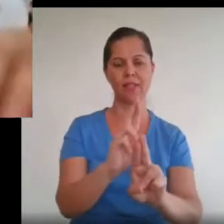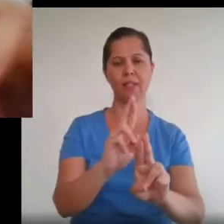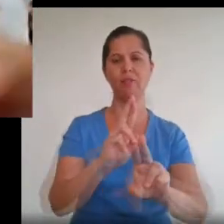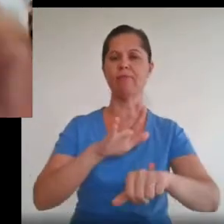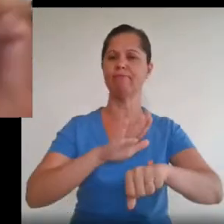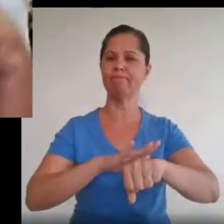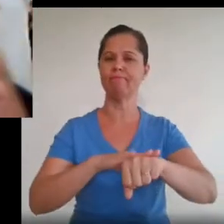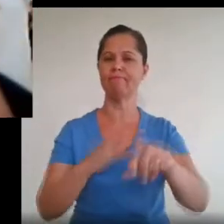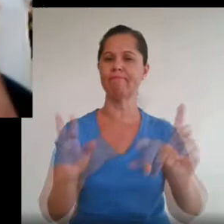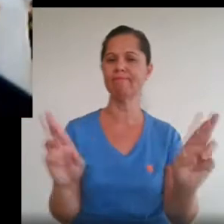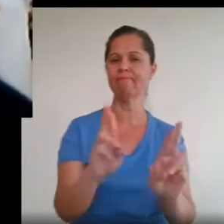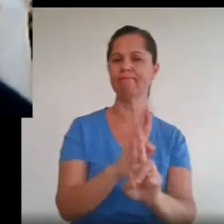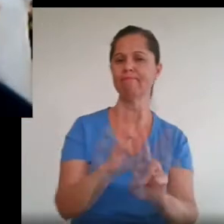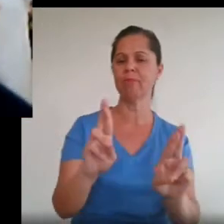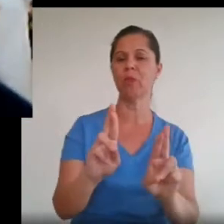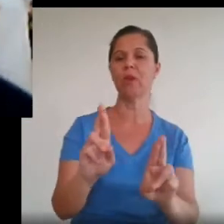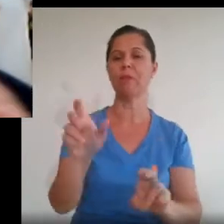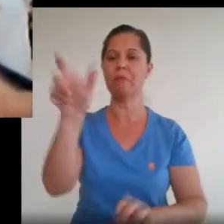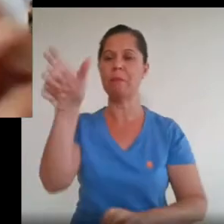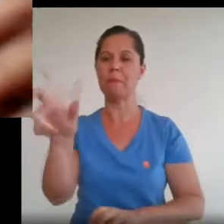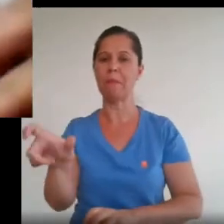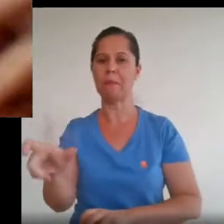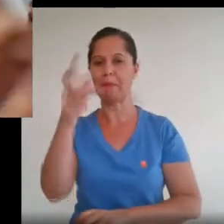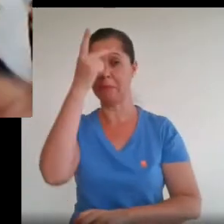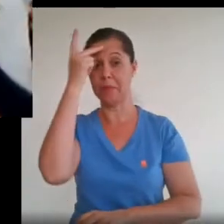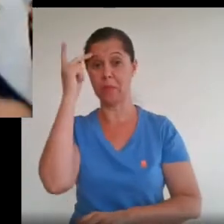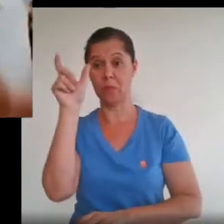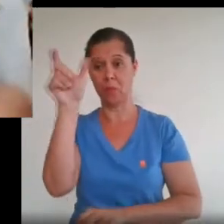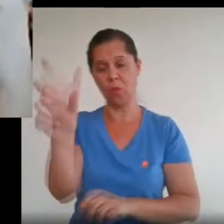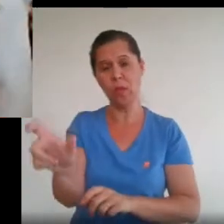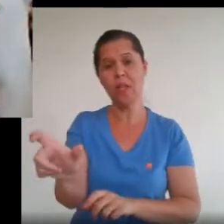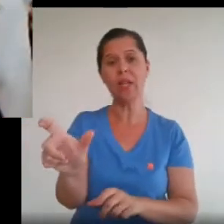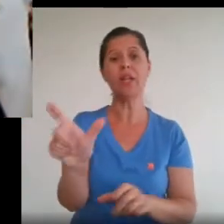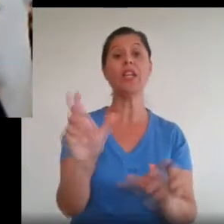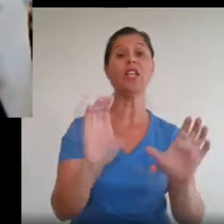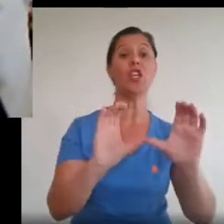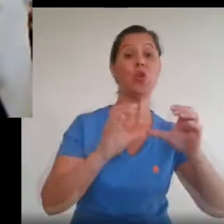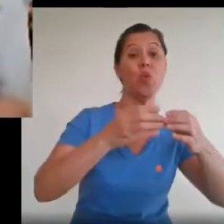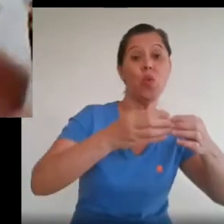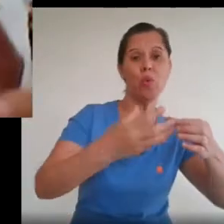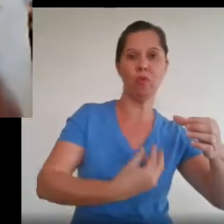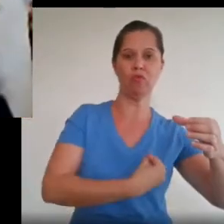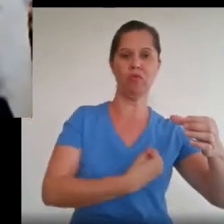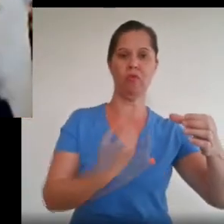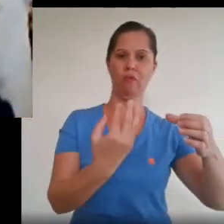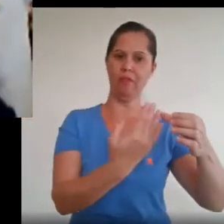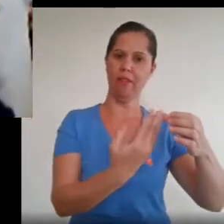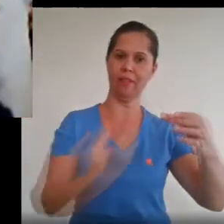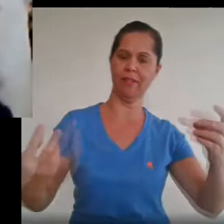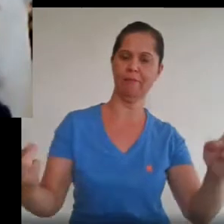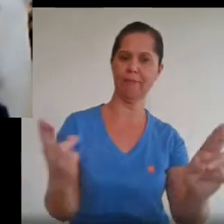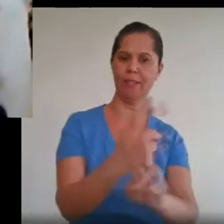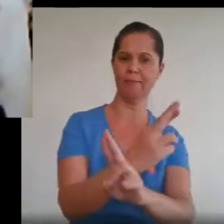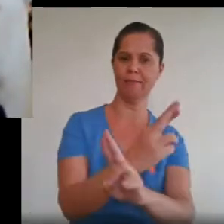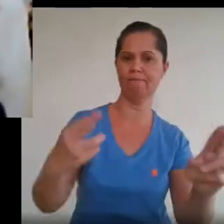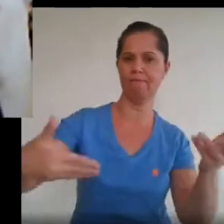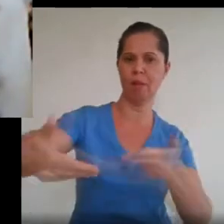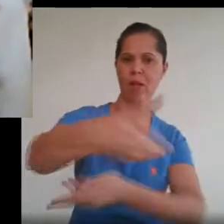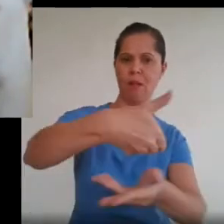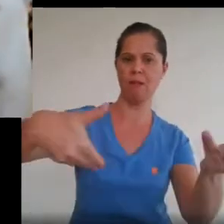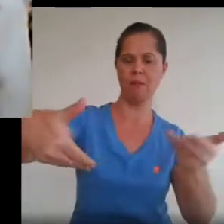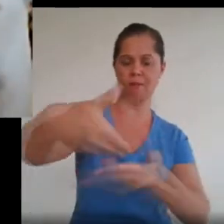interação entre pessoas e os grupos nos quais elas convivem. E toda